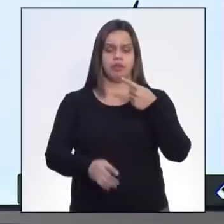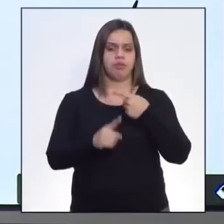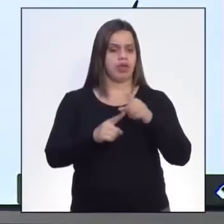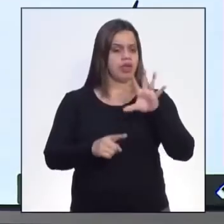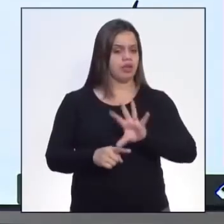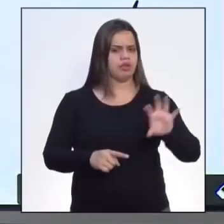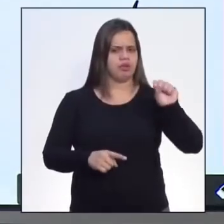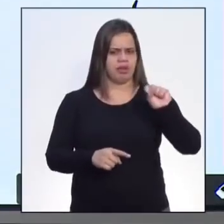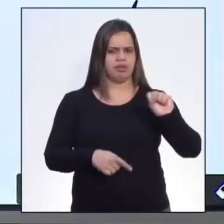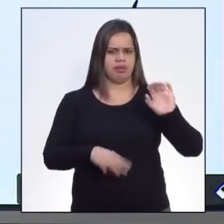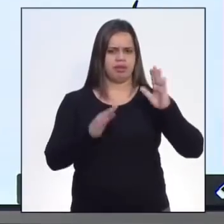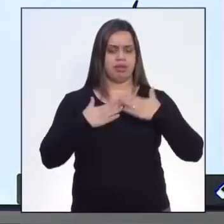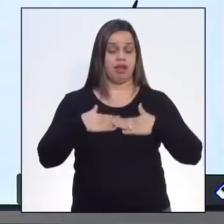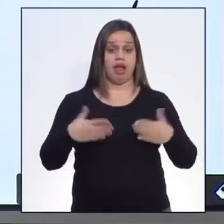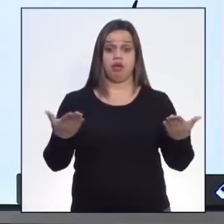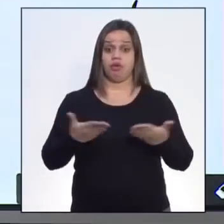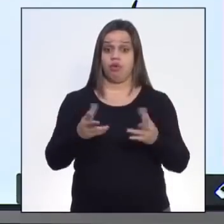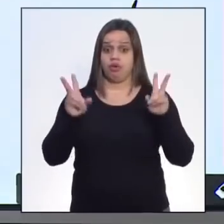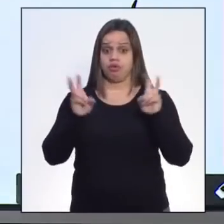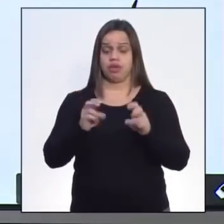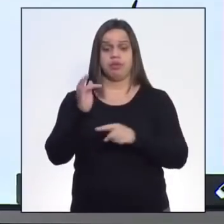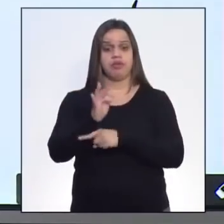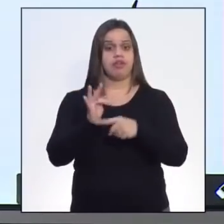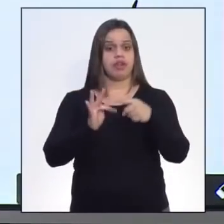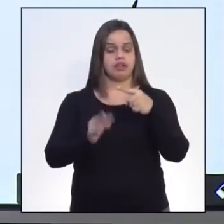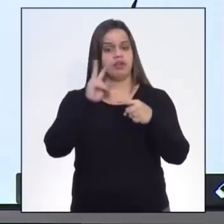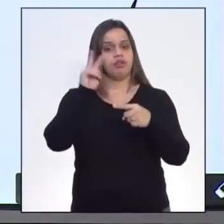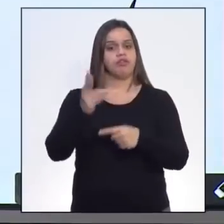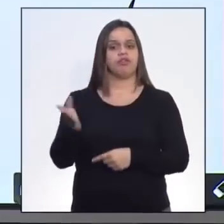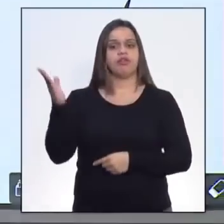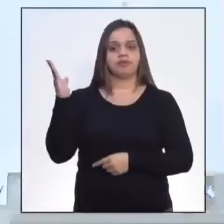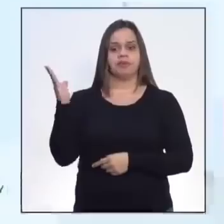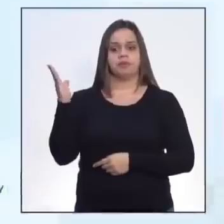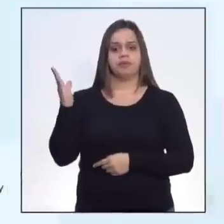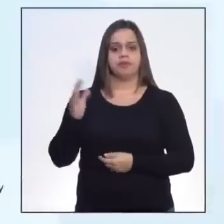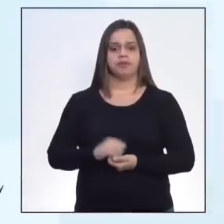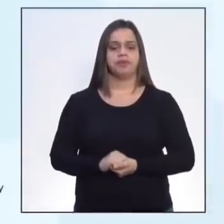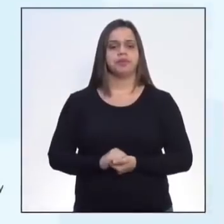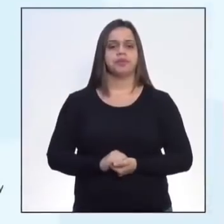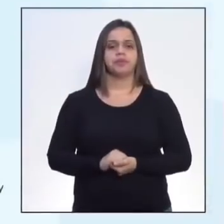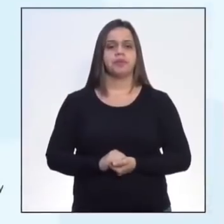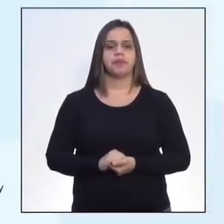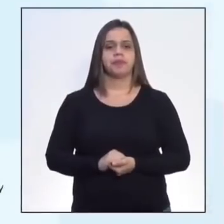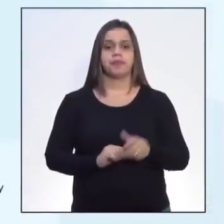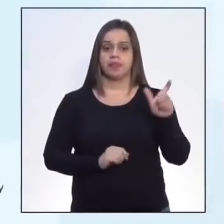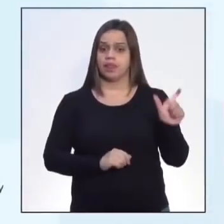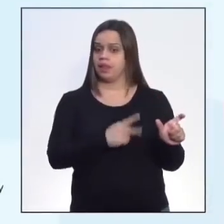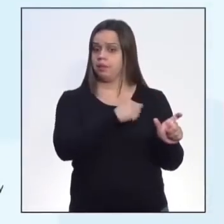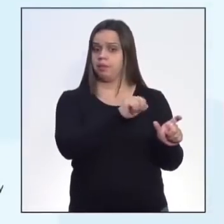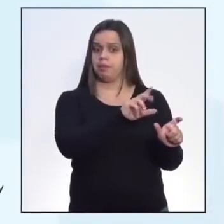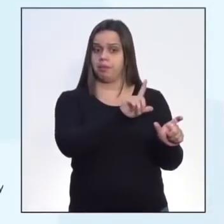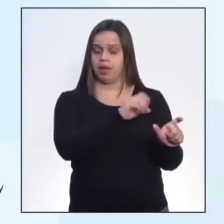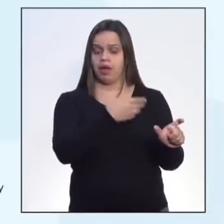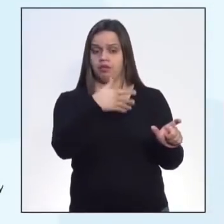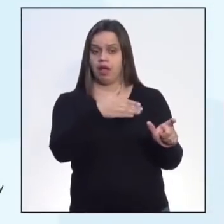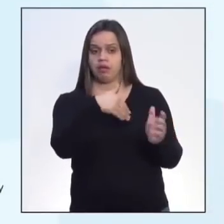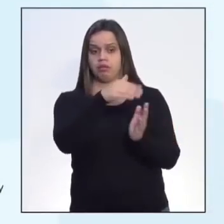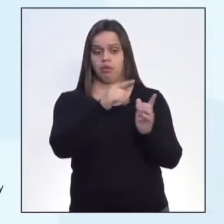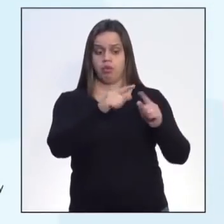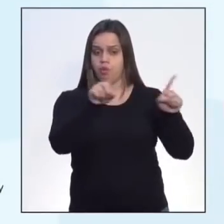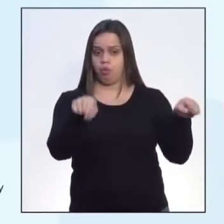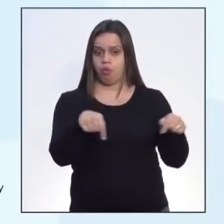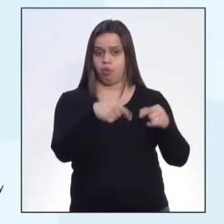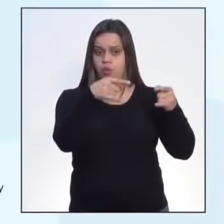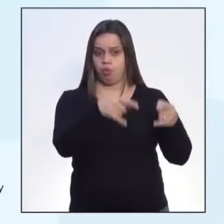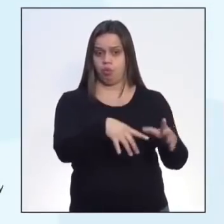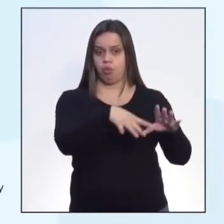tranquilo. Vamos trabalhar com frações. Olha a atividade 2. Paulo vai pintar seu quarto e